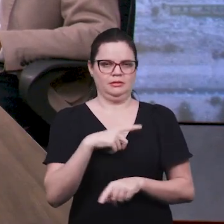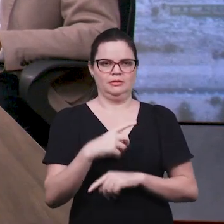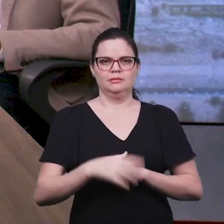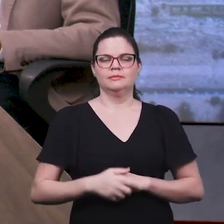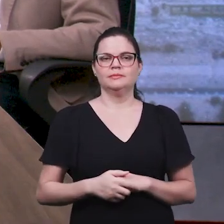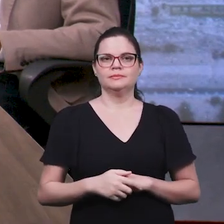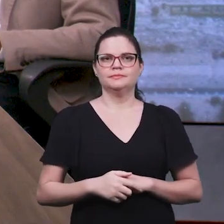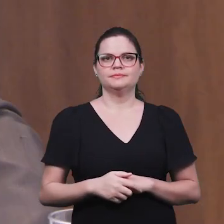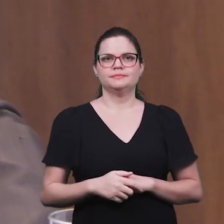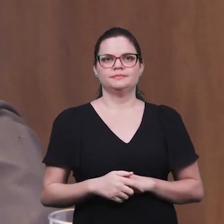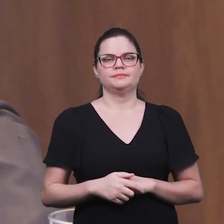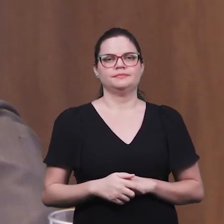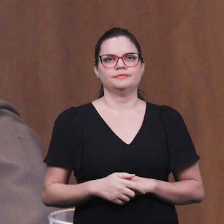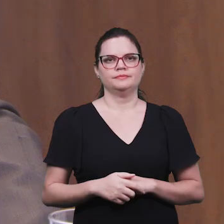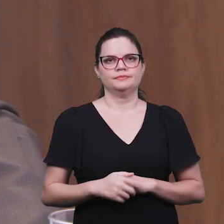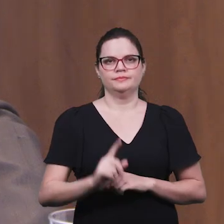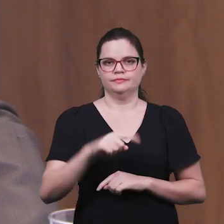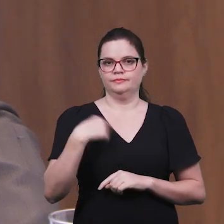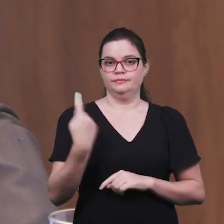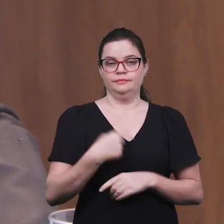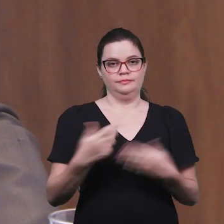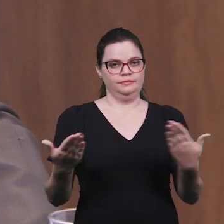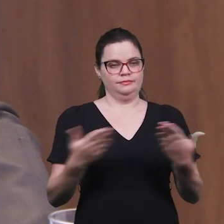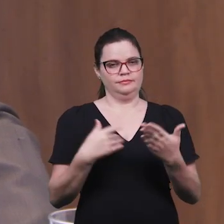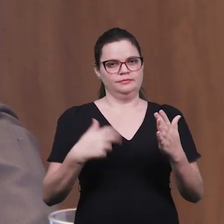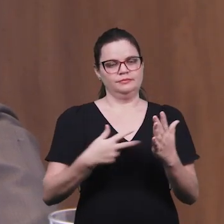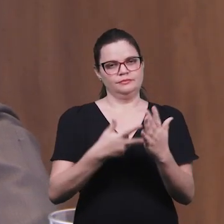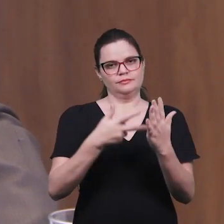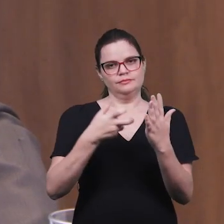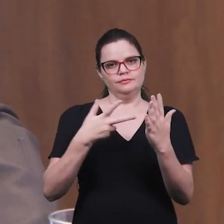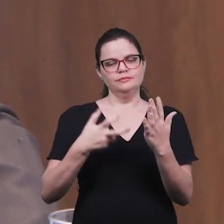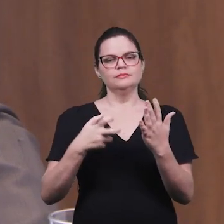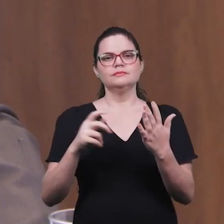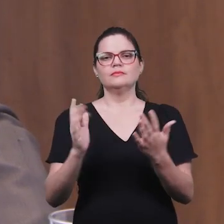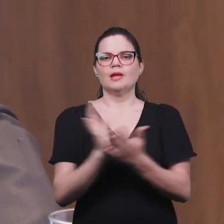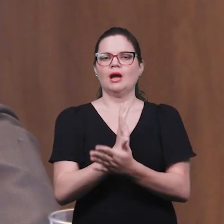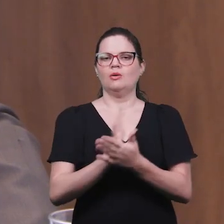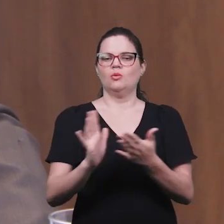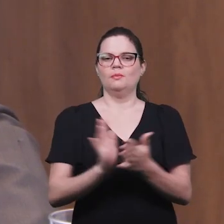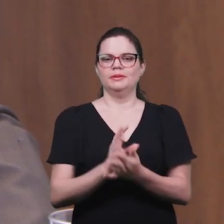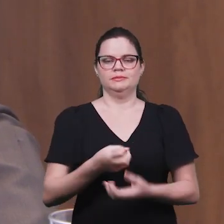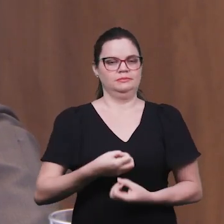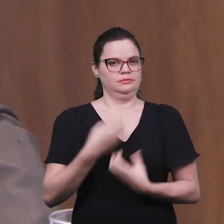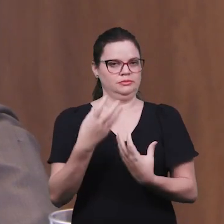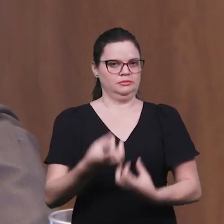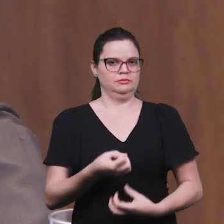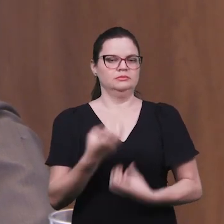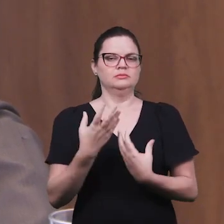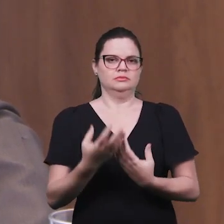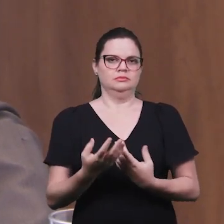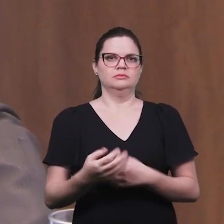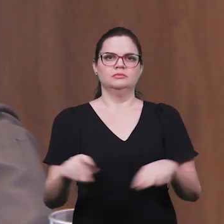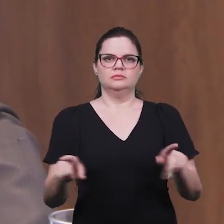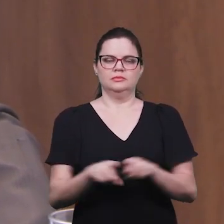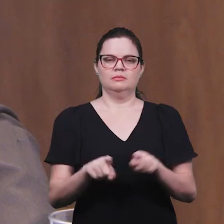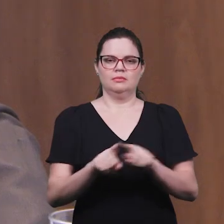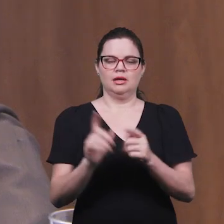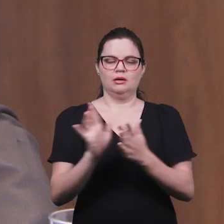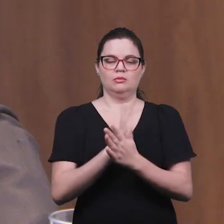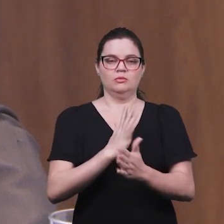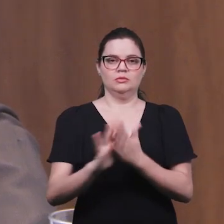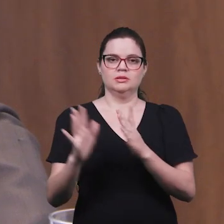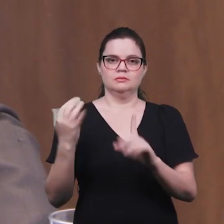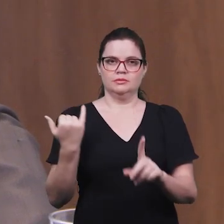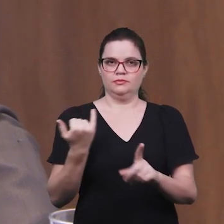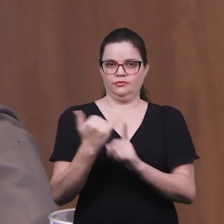aqui nós vamos identificar algumas poesias, né, algumas